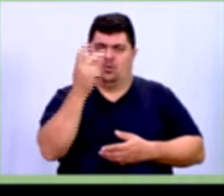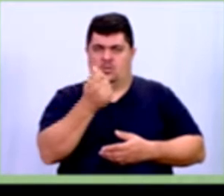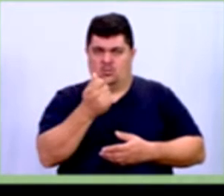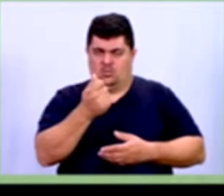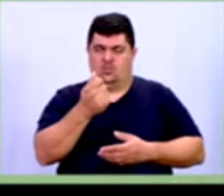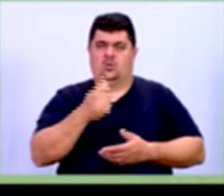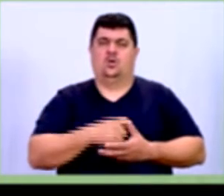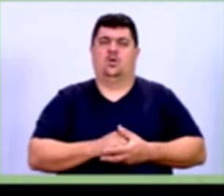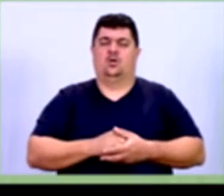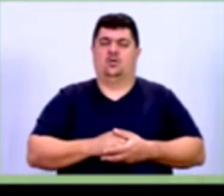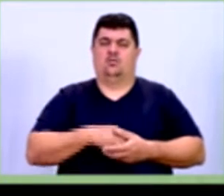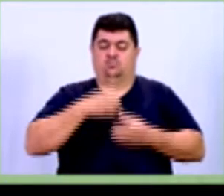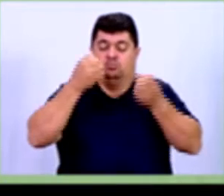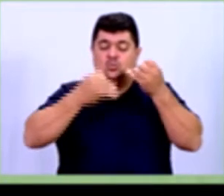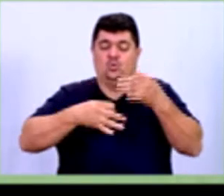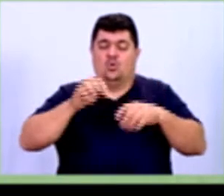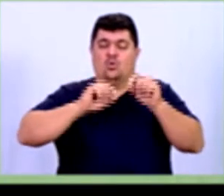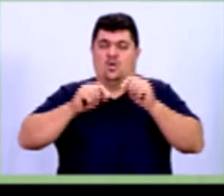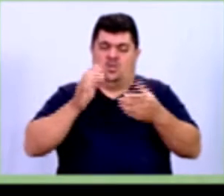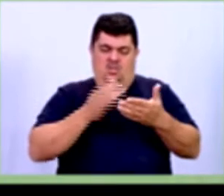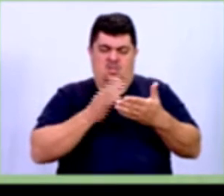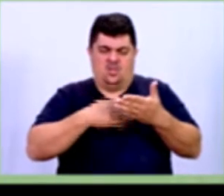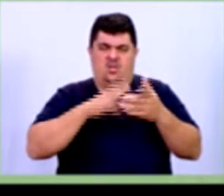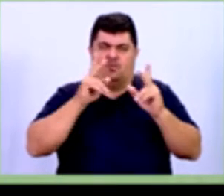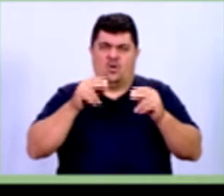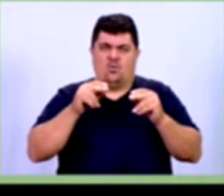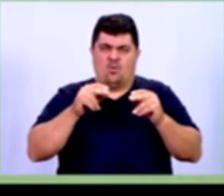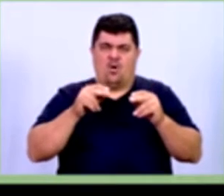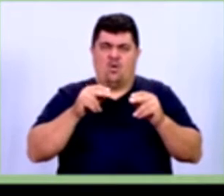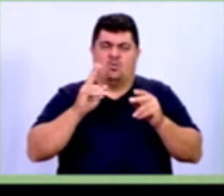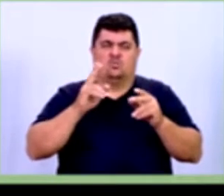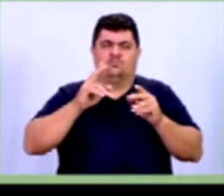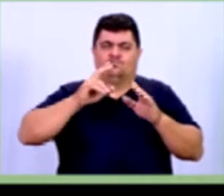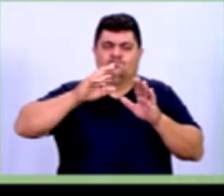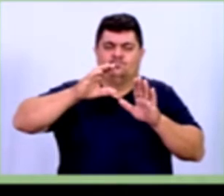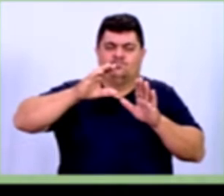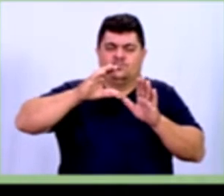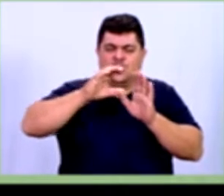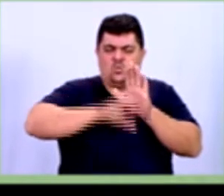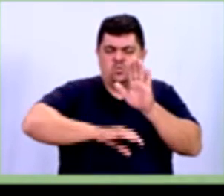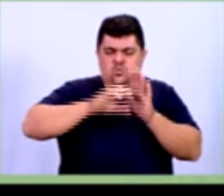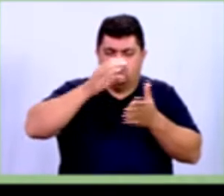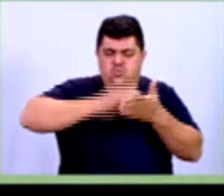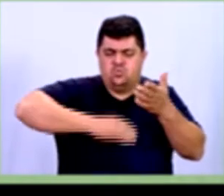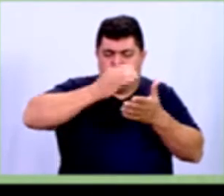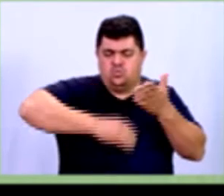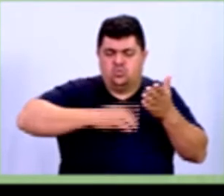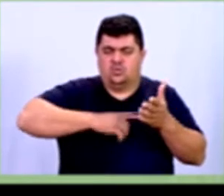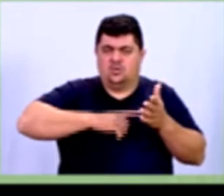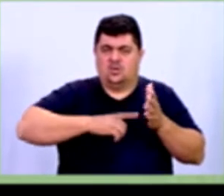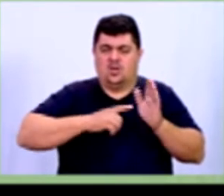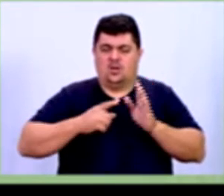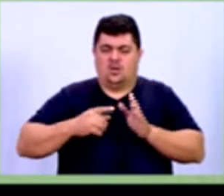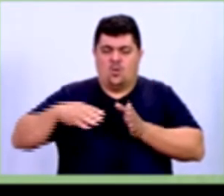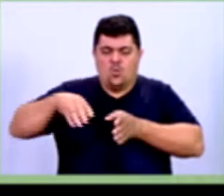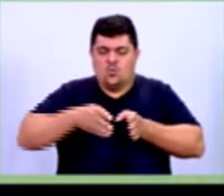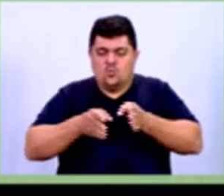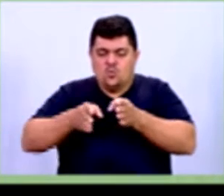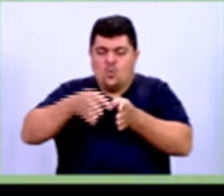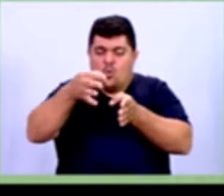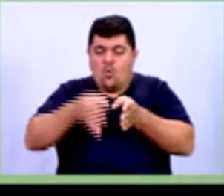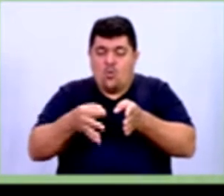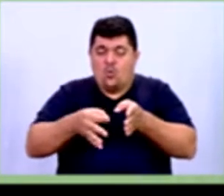guia curricular, à medida em que indica caminhos e serve de suporte, apontando alternativas